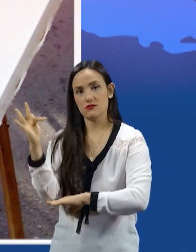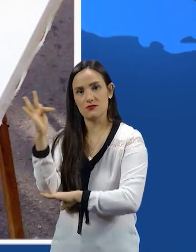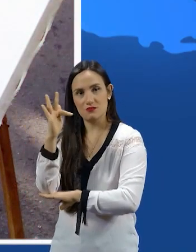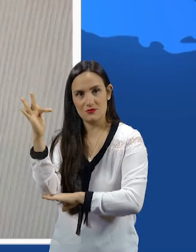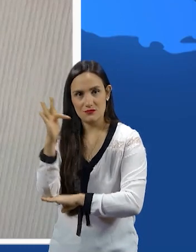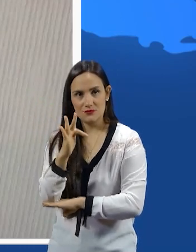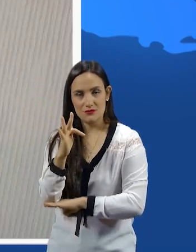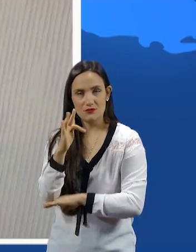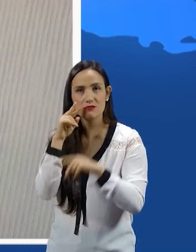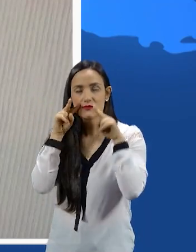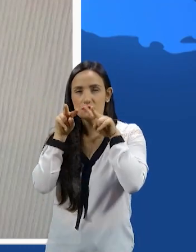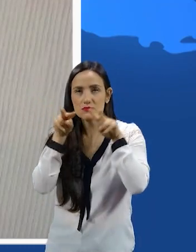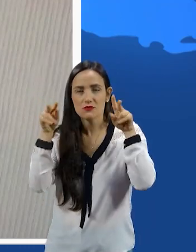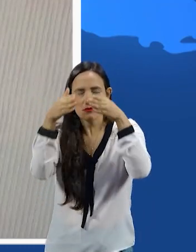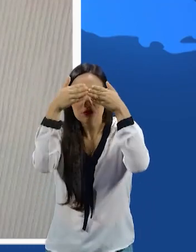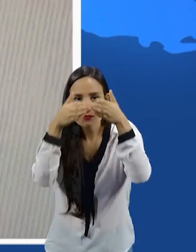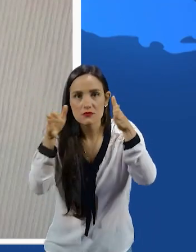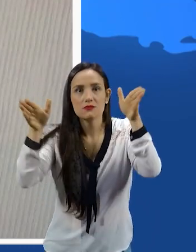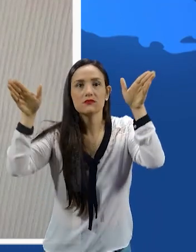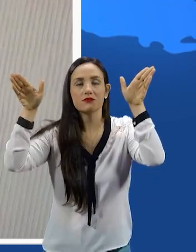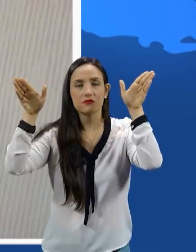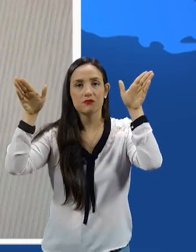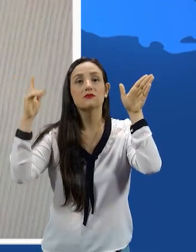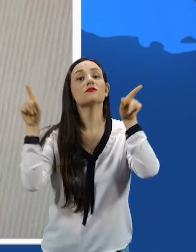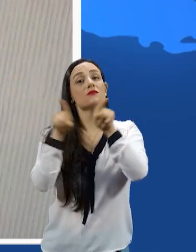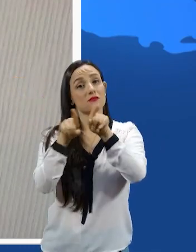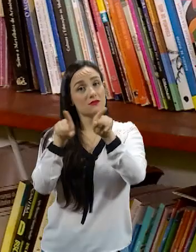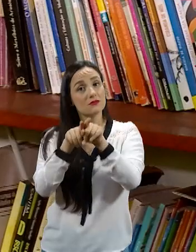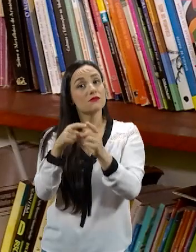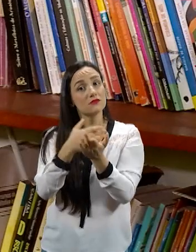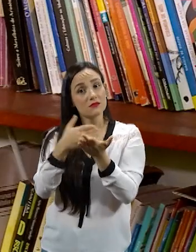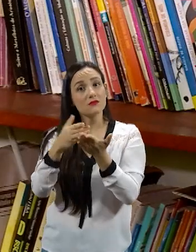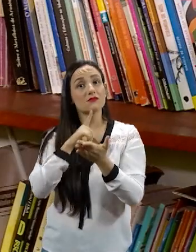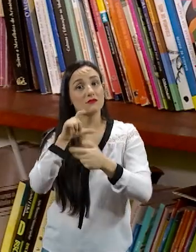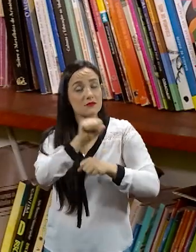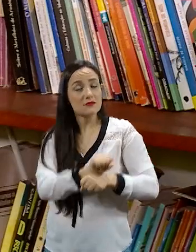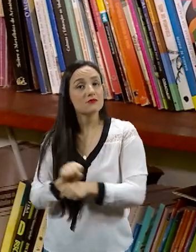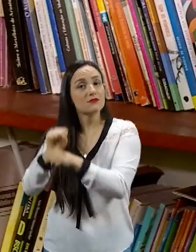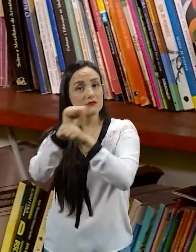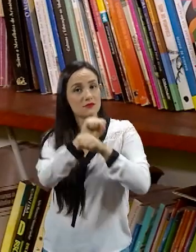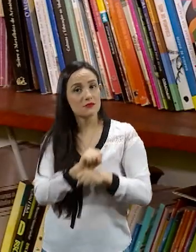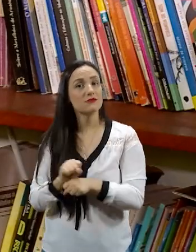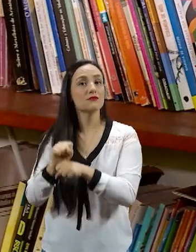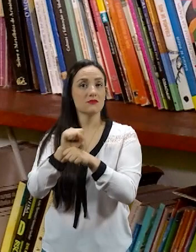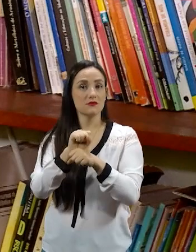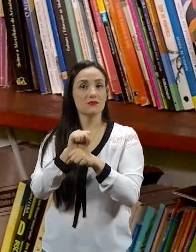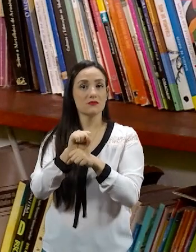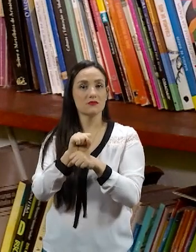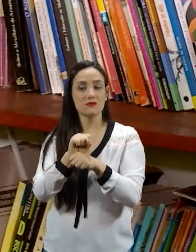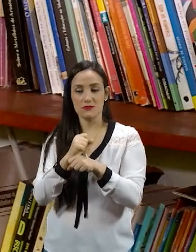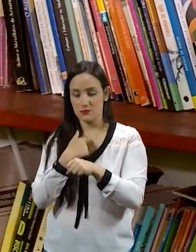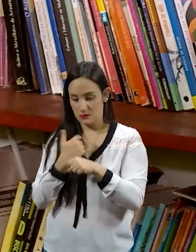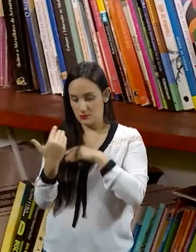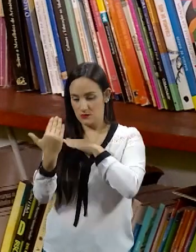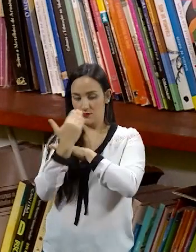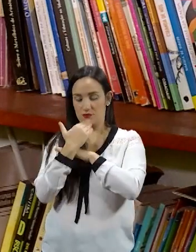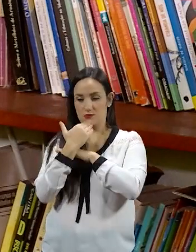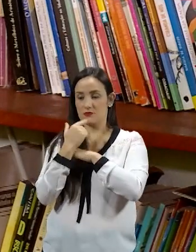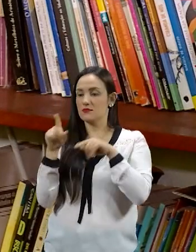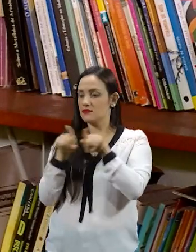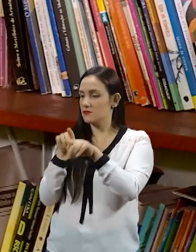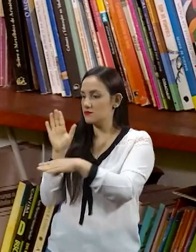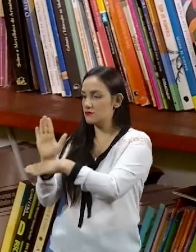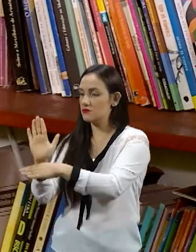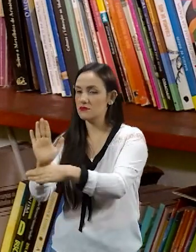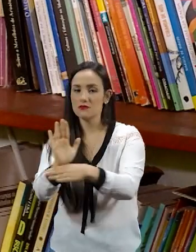eu consegui ampliar os meus horizontes, eu consegui ter esperança de poder contribuir mais para mim e para as